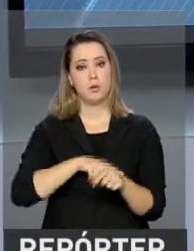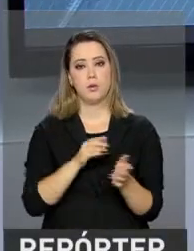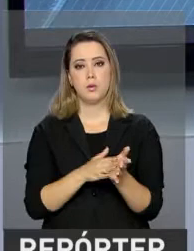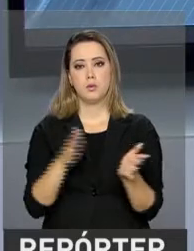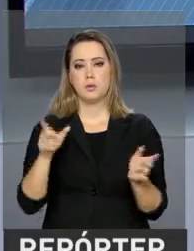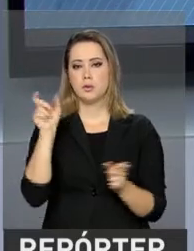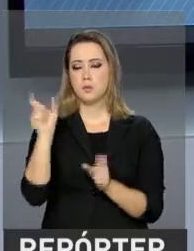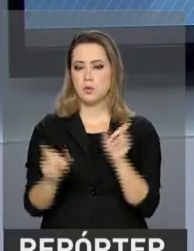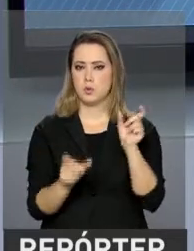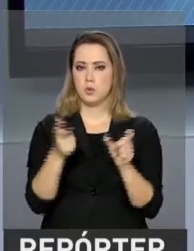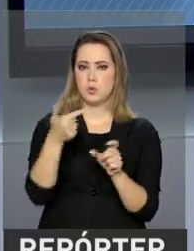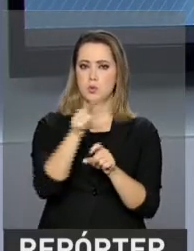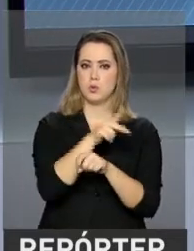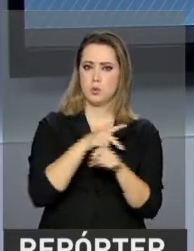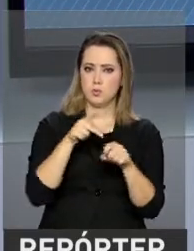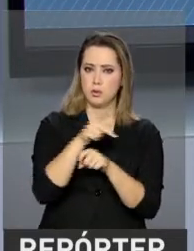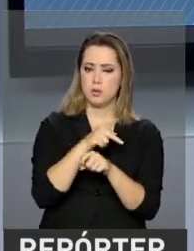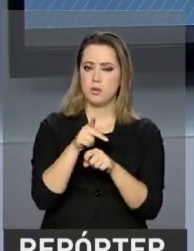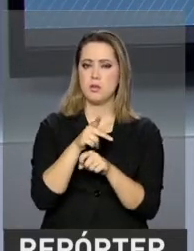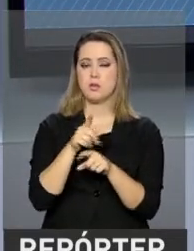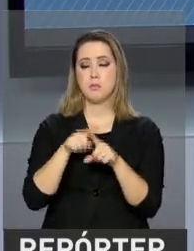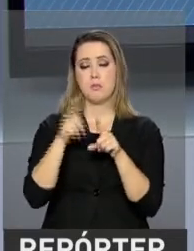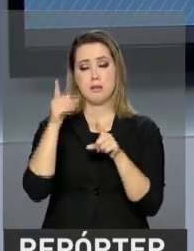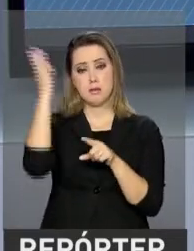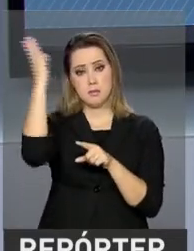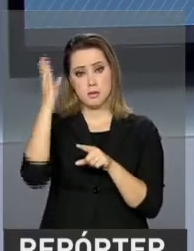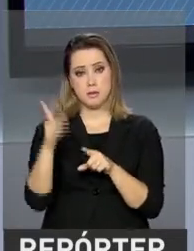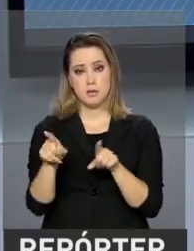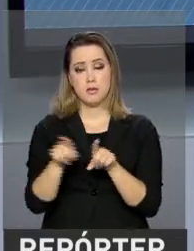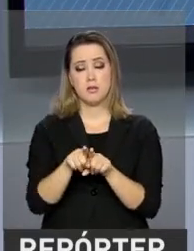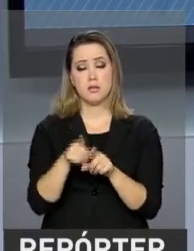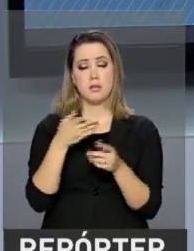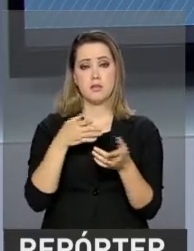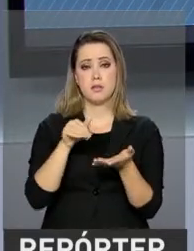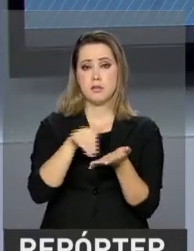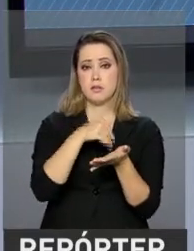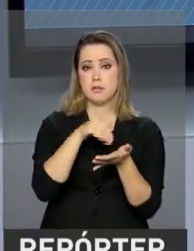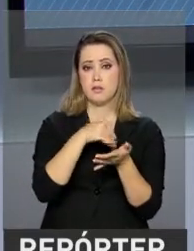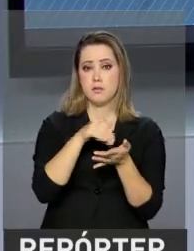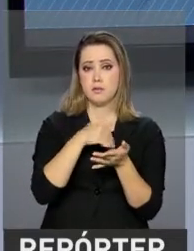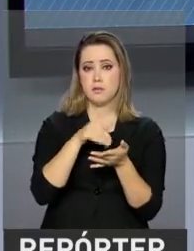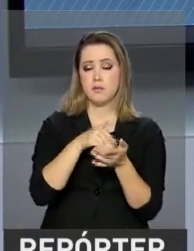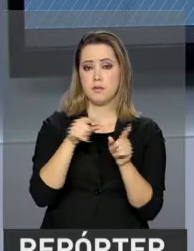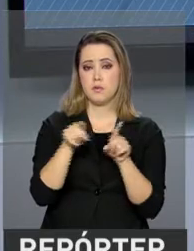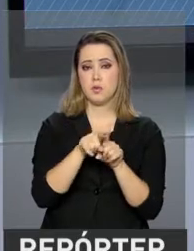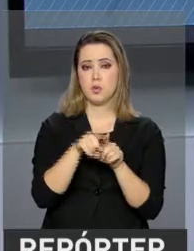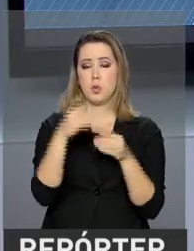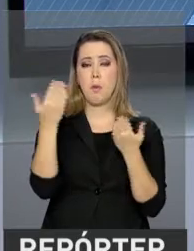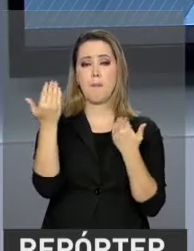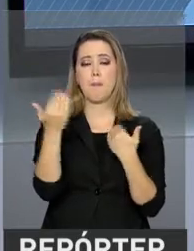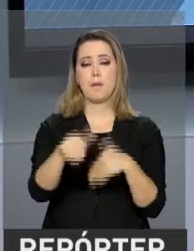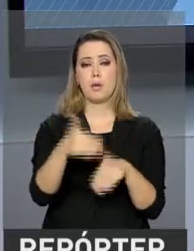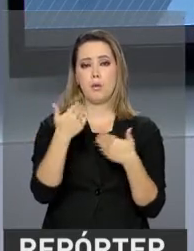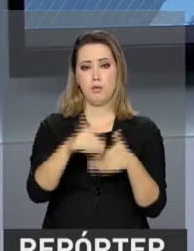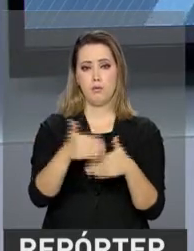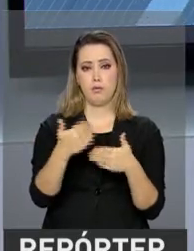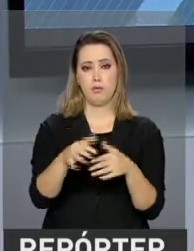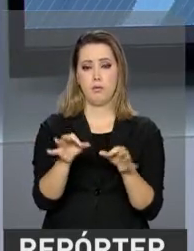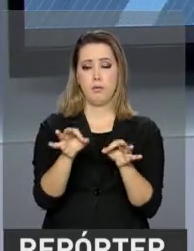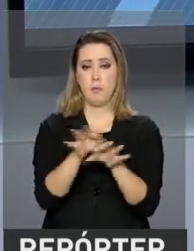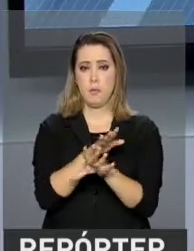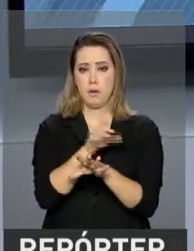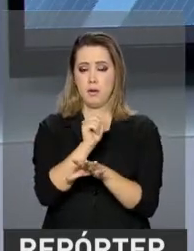residentes no exterior se inscreverem no exame nacional para certificação de competências de jovens e adultos o